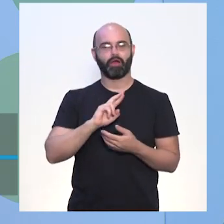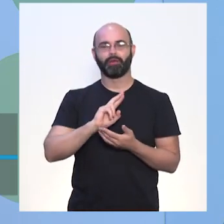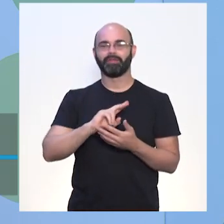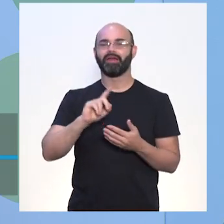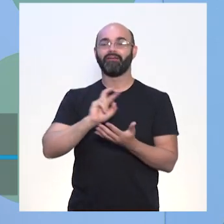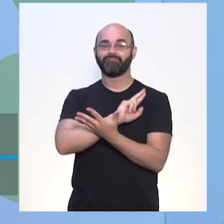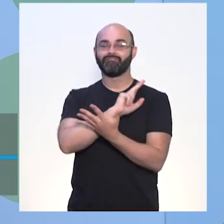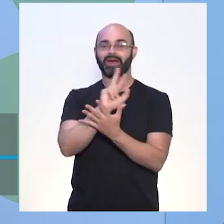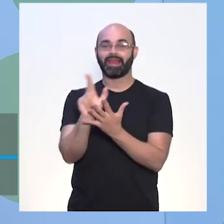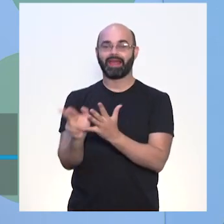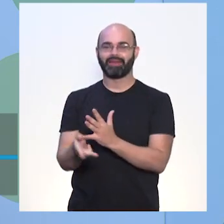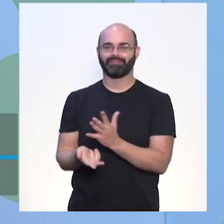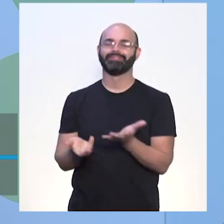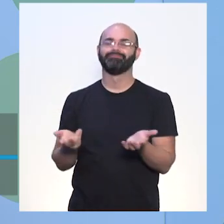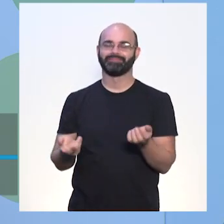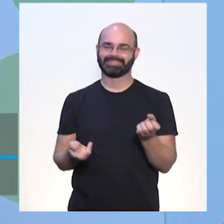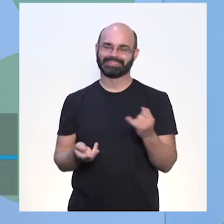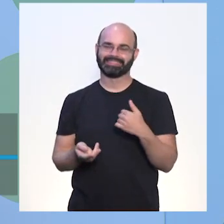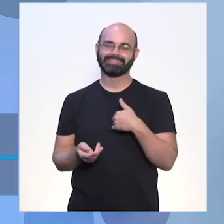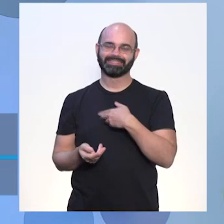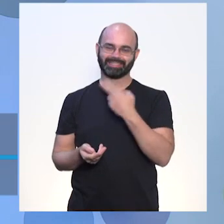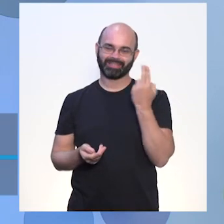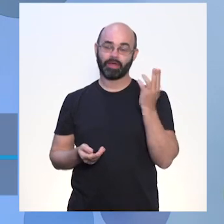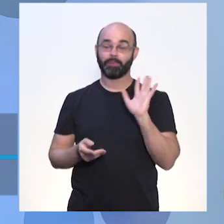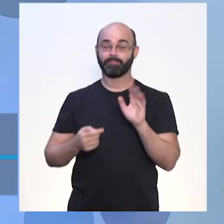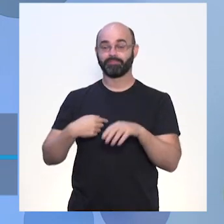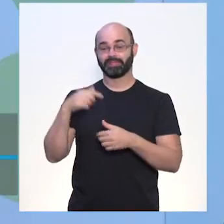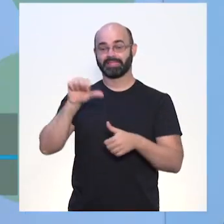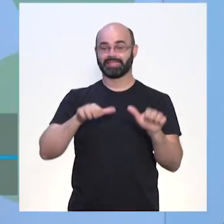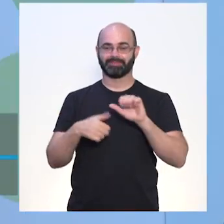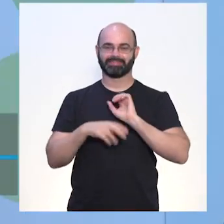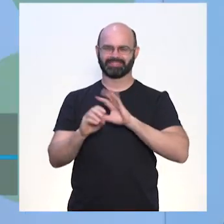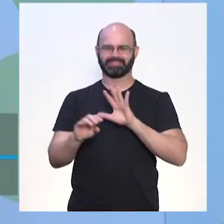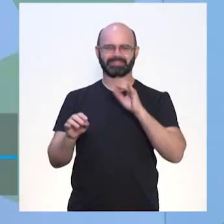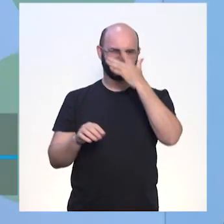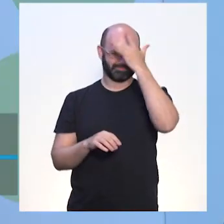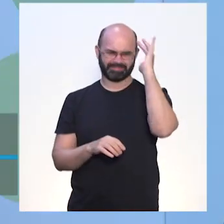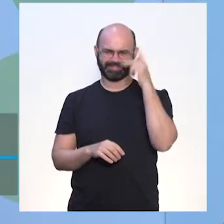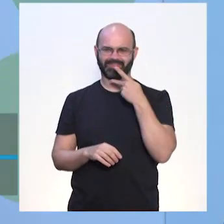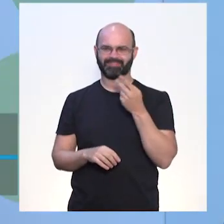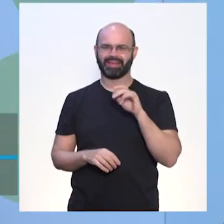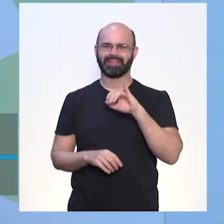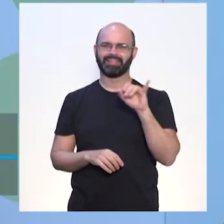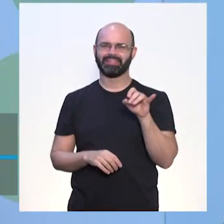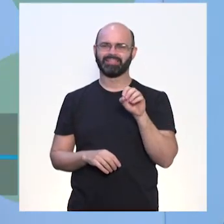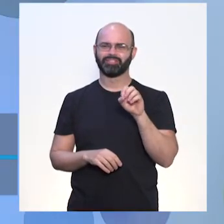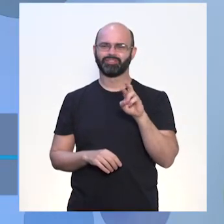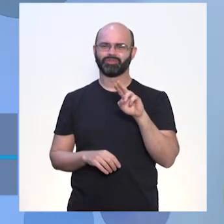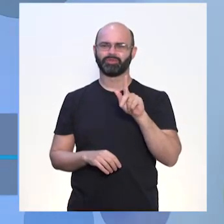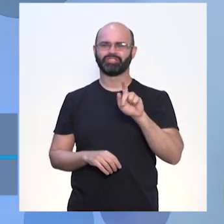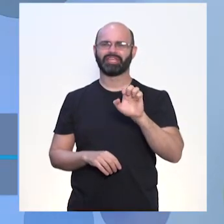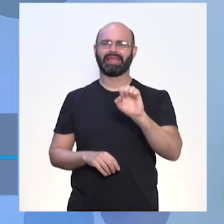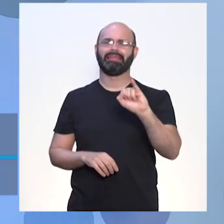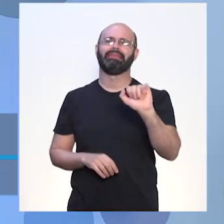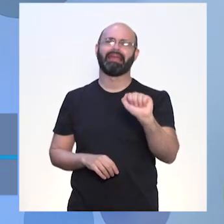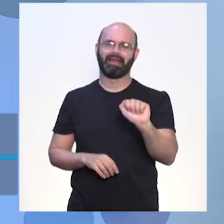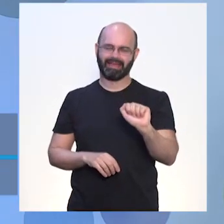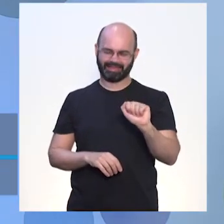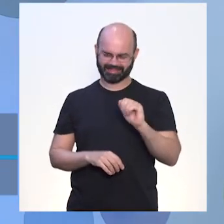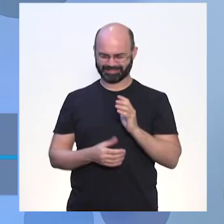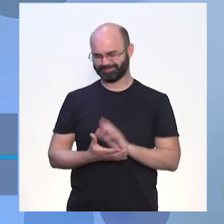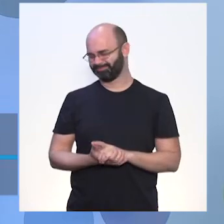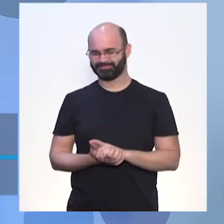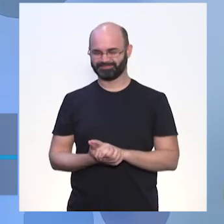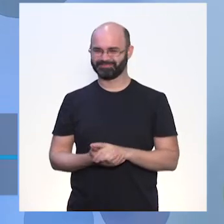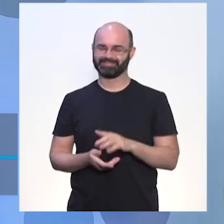é Geórgia. Geórgia. Olha aí, viu? Até Georgeia. Pronto, então não estou muito errado, né? Não, não